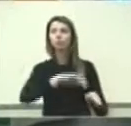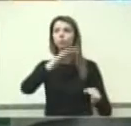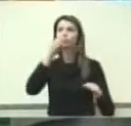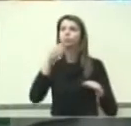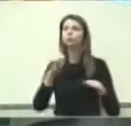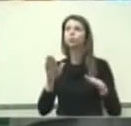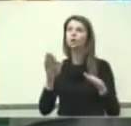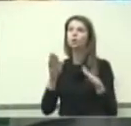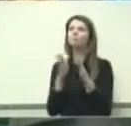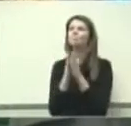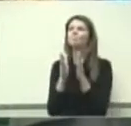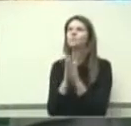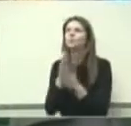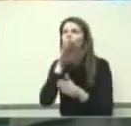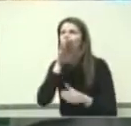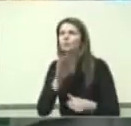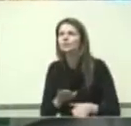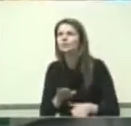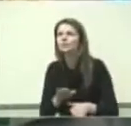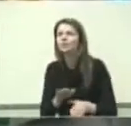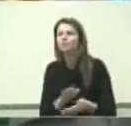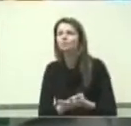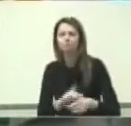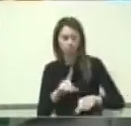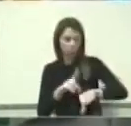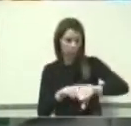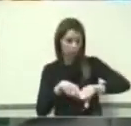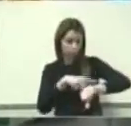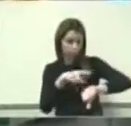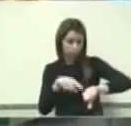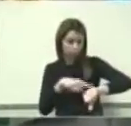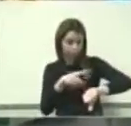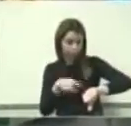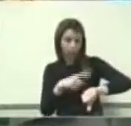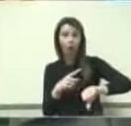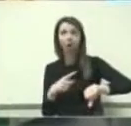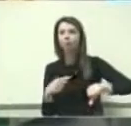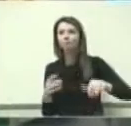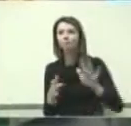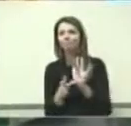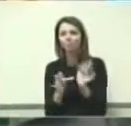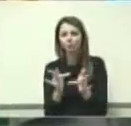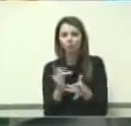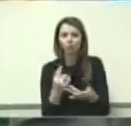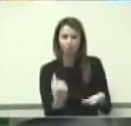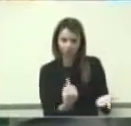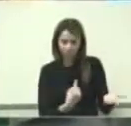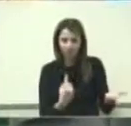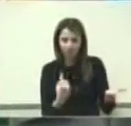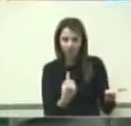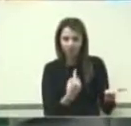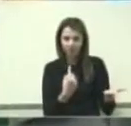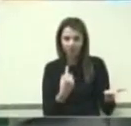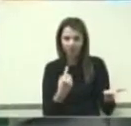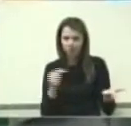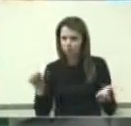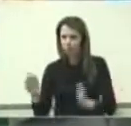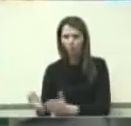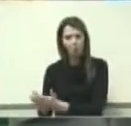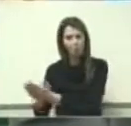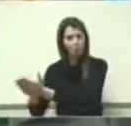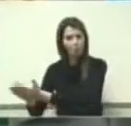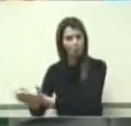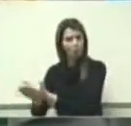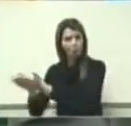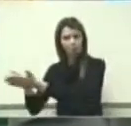parte e chegada já à tarde estava ali só e o barco já estava